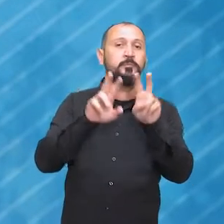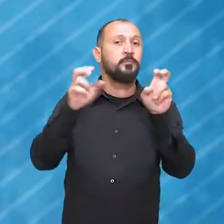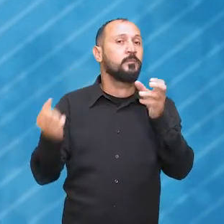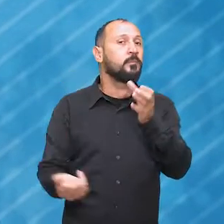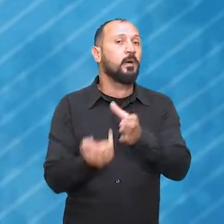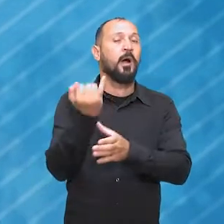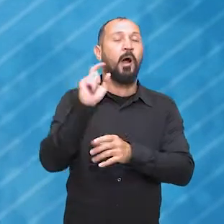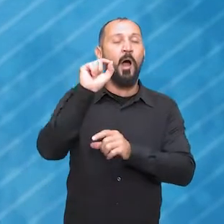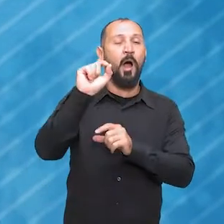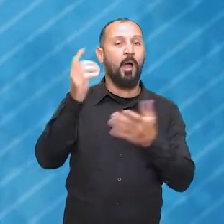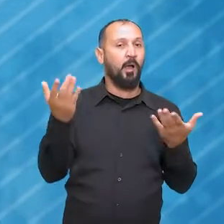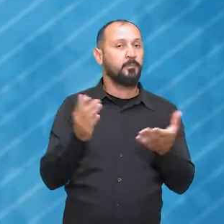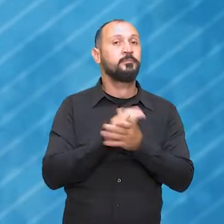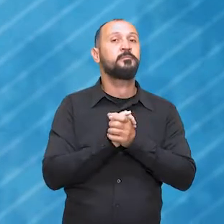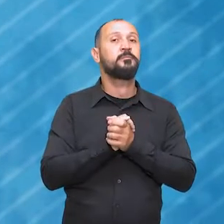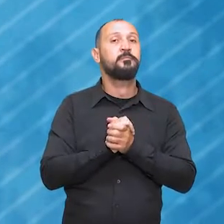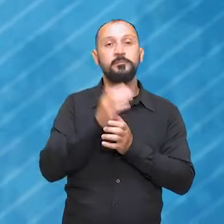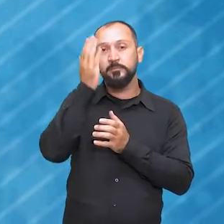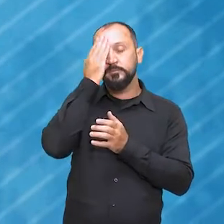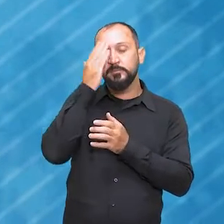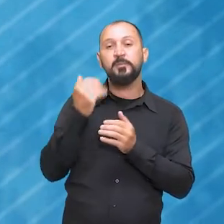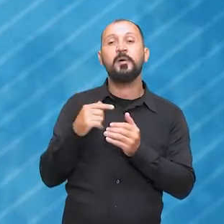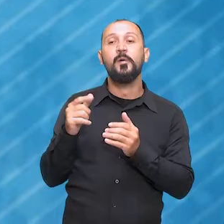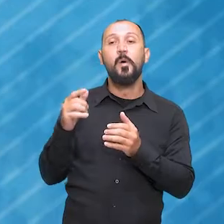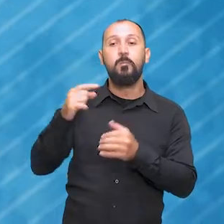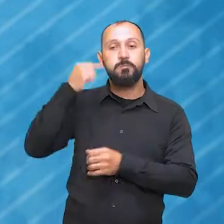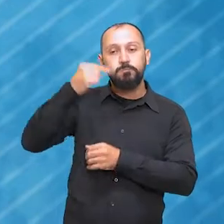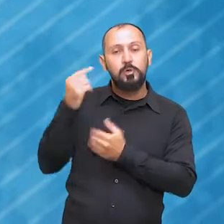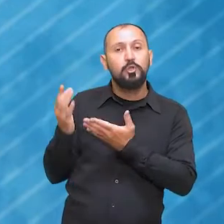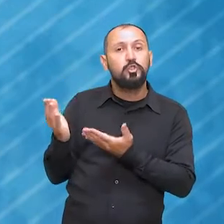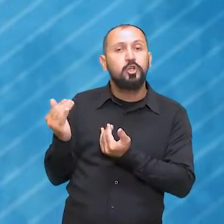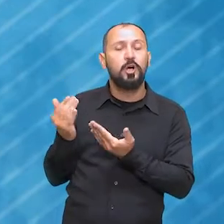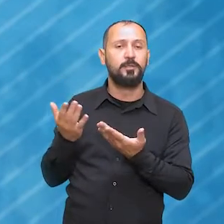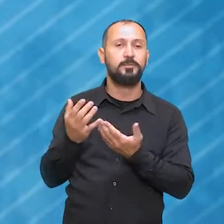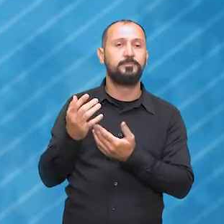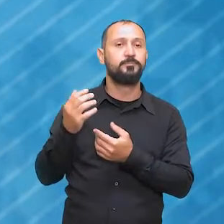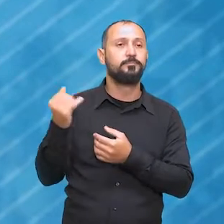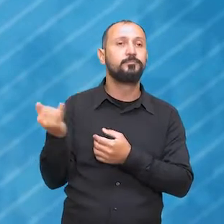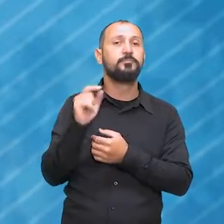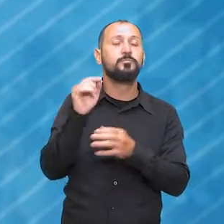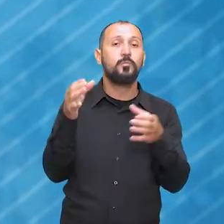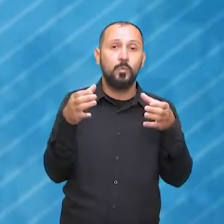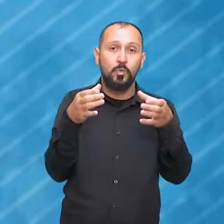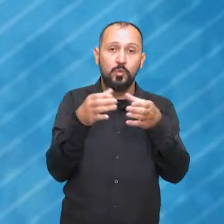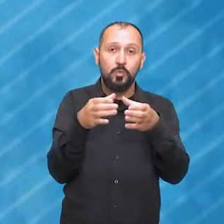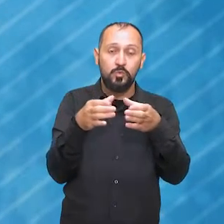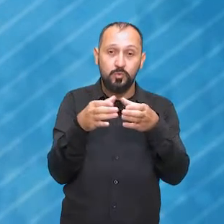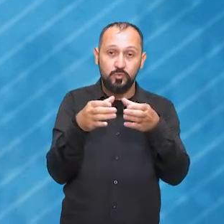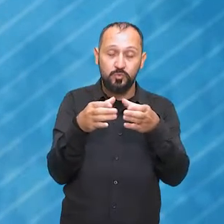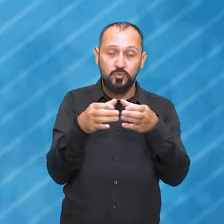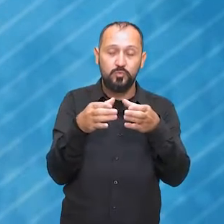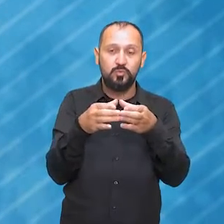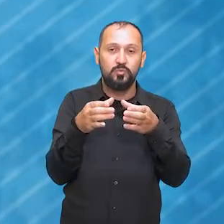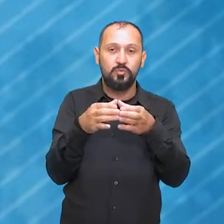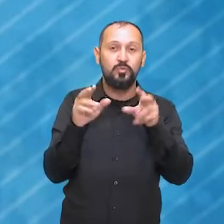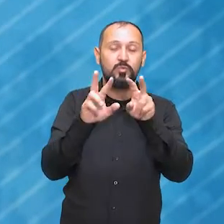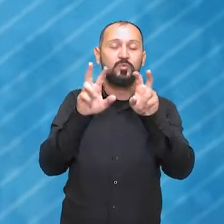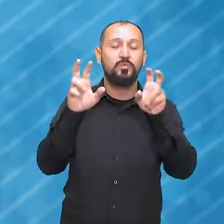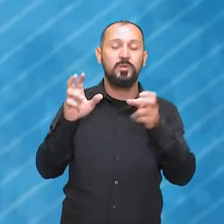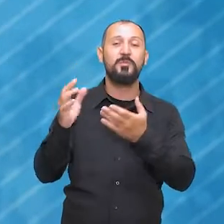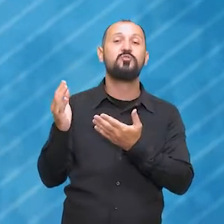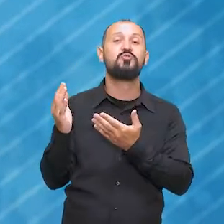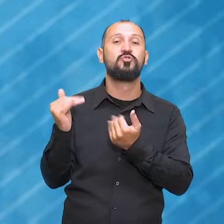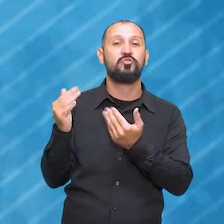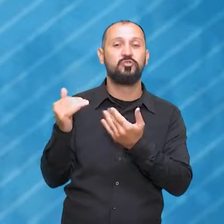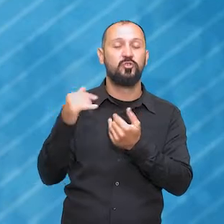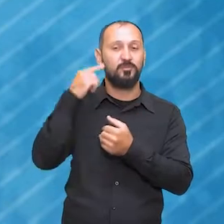vai saber dos assuntos que estão em pauta, pertinentes a essa matéria. Inclusive, quanto ao jovem advogado, é importante também lembrar da